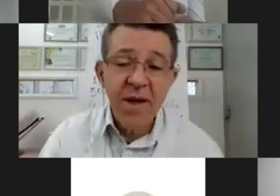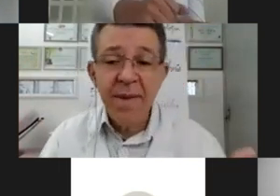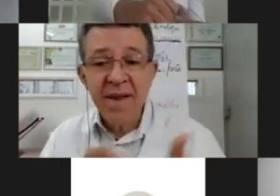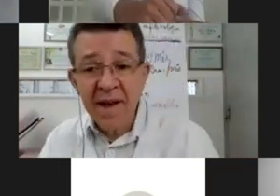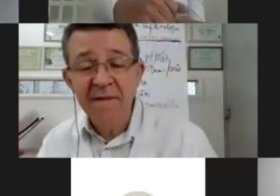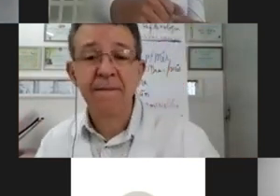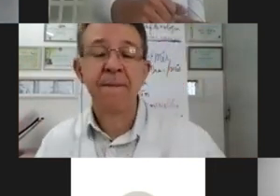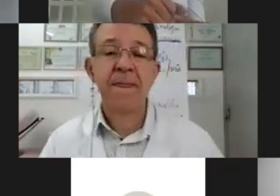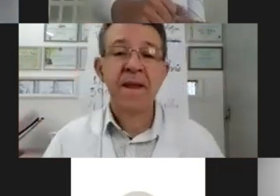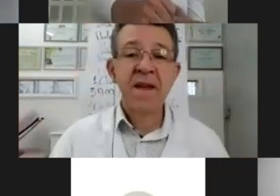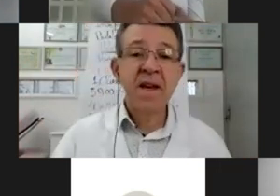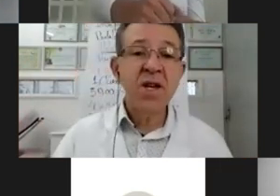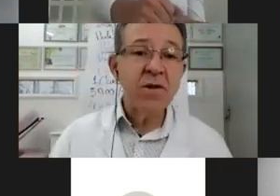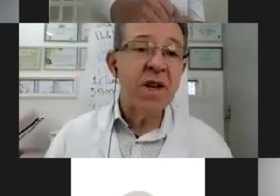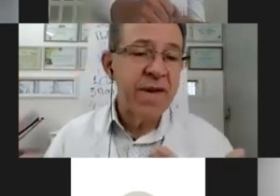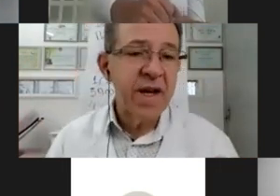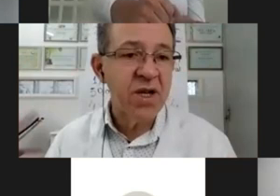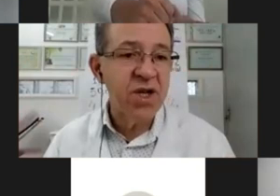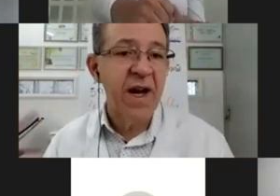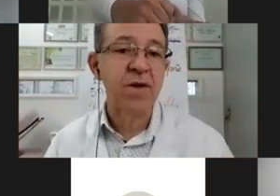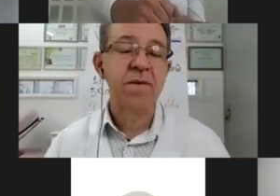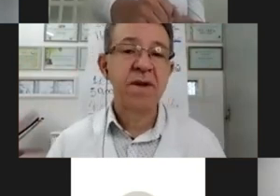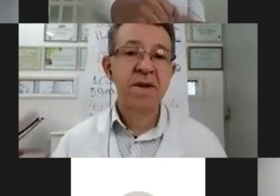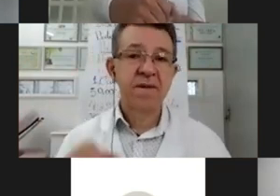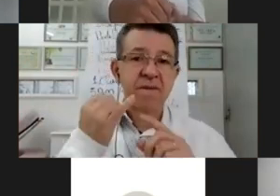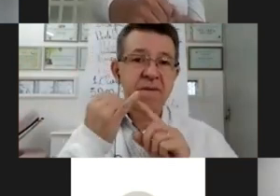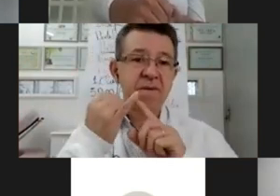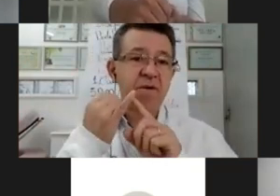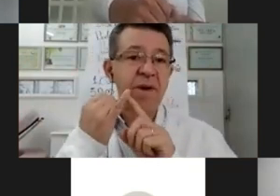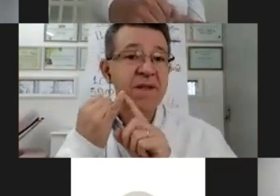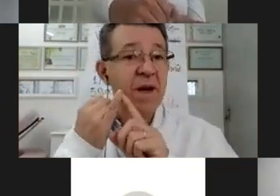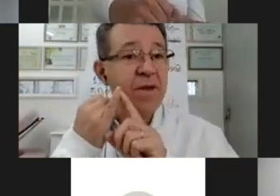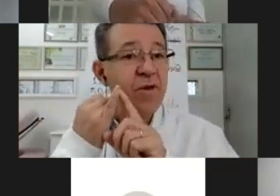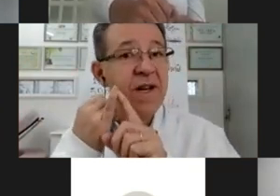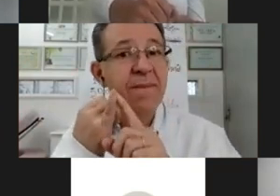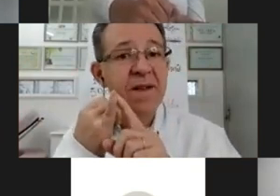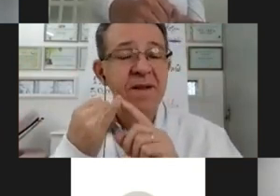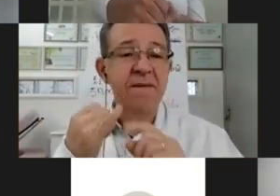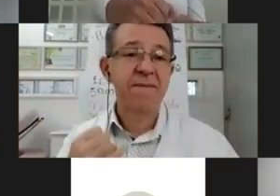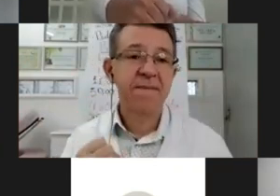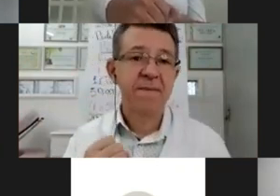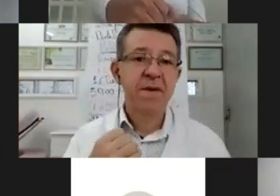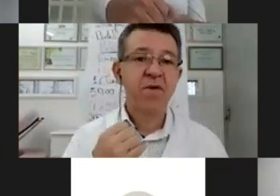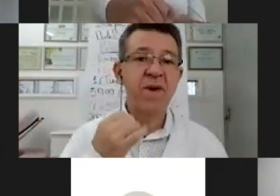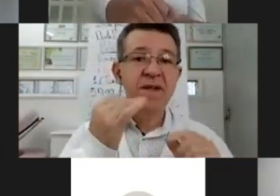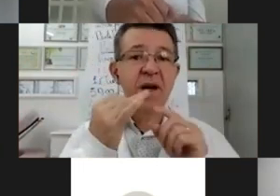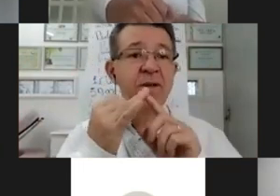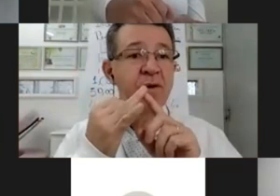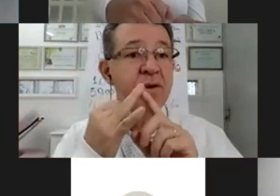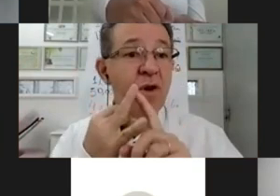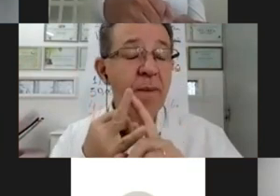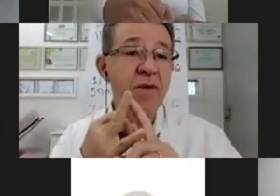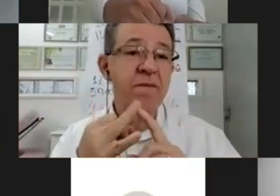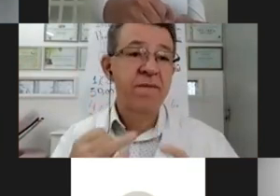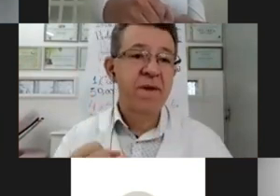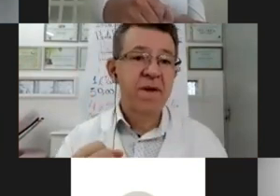não cuida bem dele. E que jeito que ele fica chateado? Começa a dar uma dor de cabeça, começa a dar uma dor